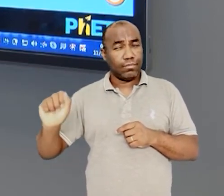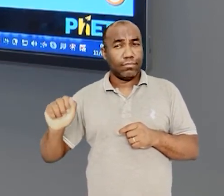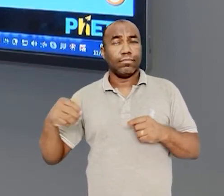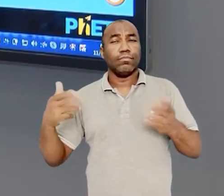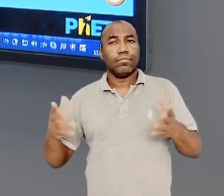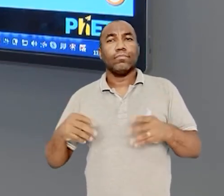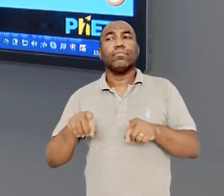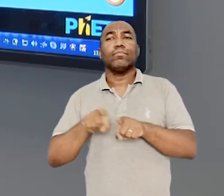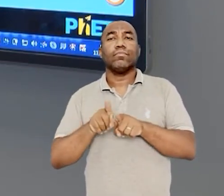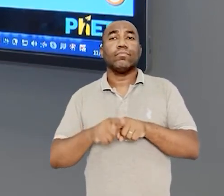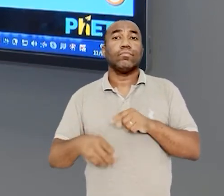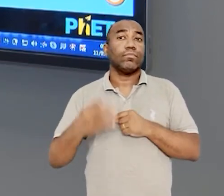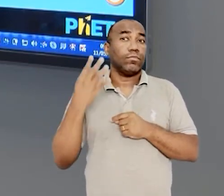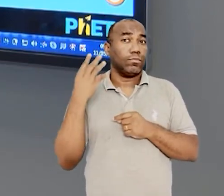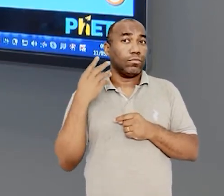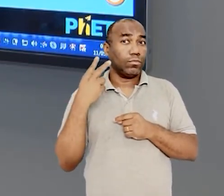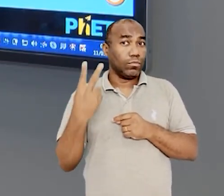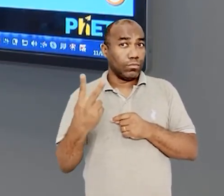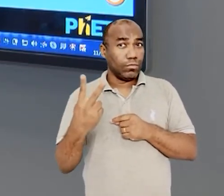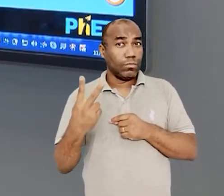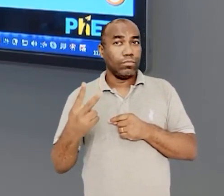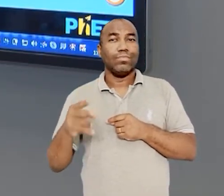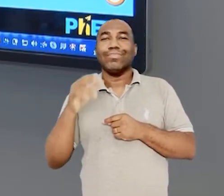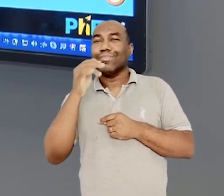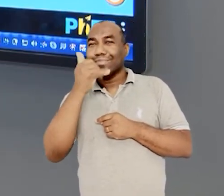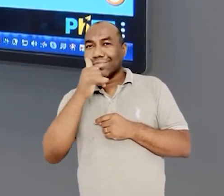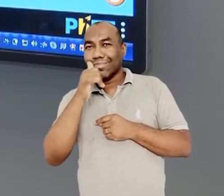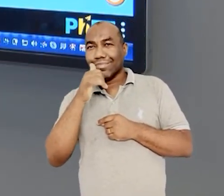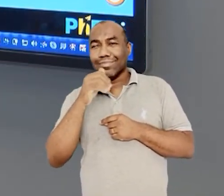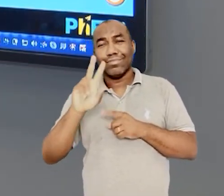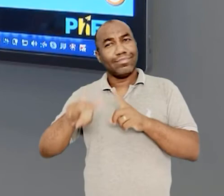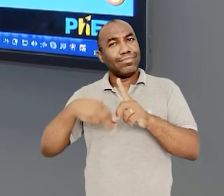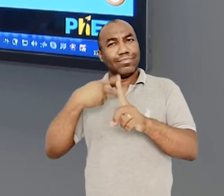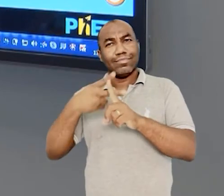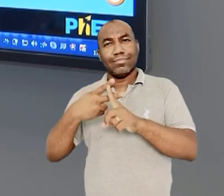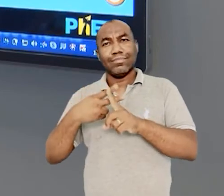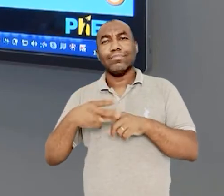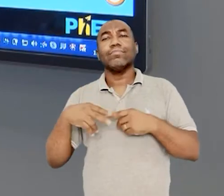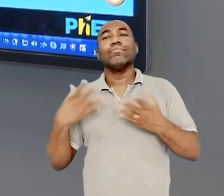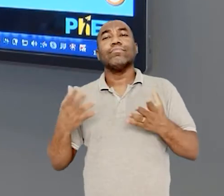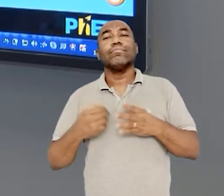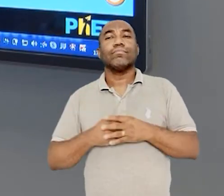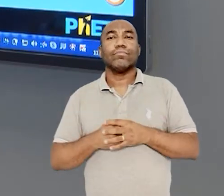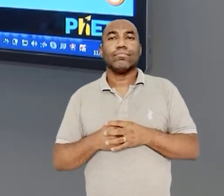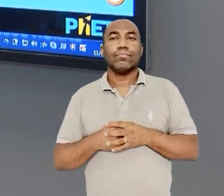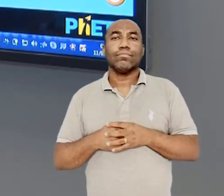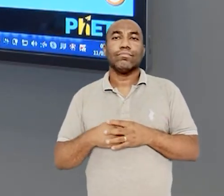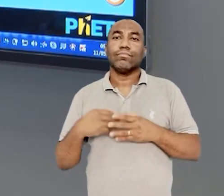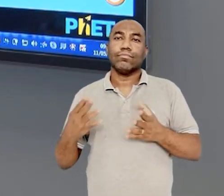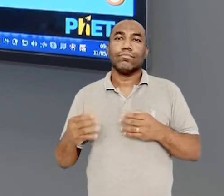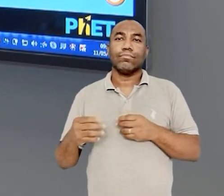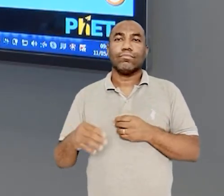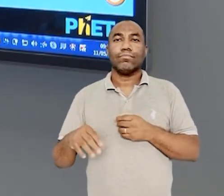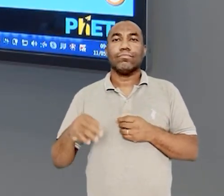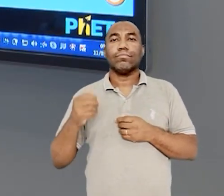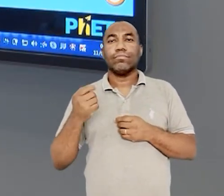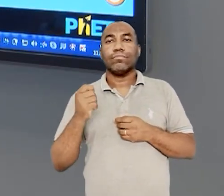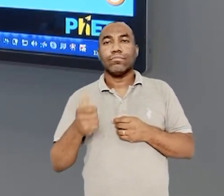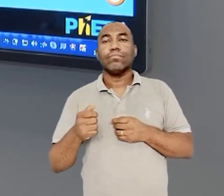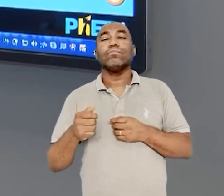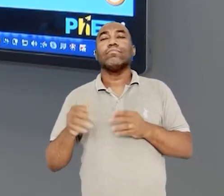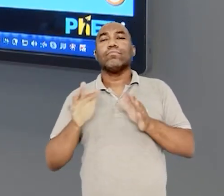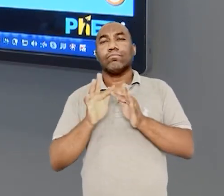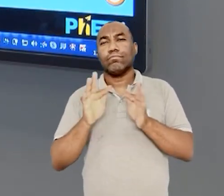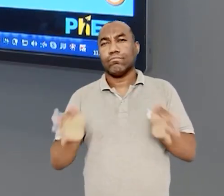0,45 ampere, duas pilhas dobram essa intensidade de corrente elétrica. O que eu quero dizer com isso é